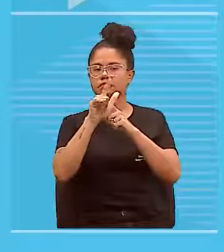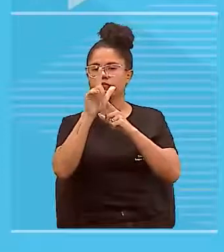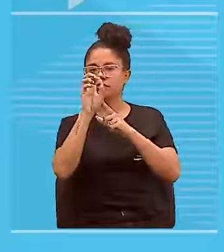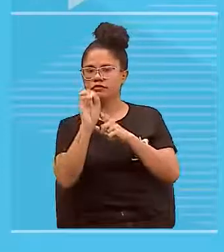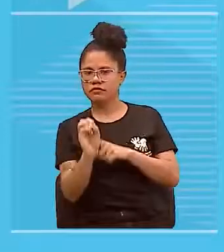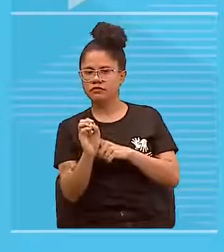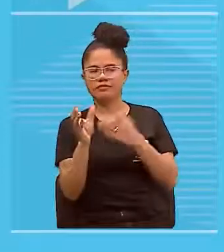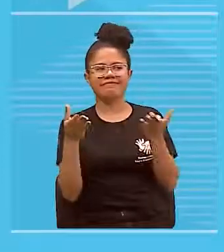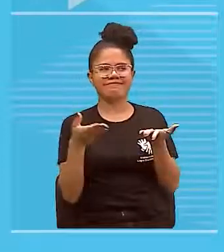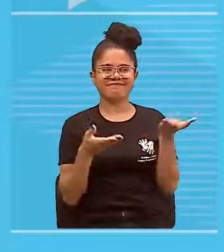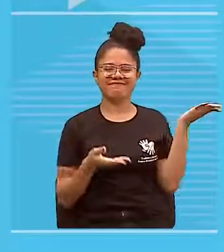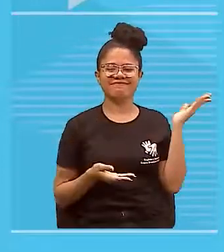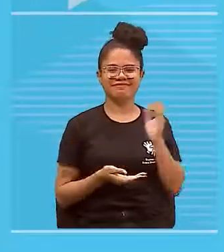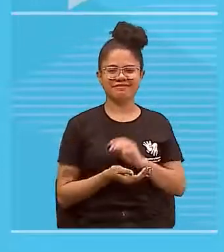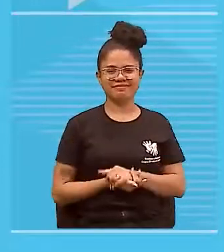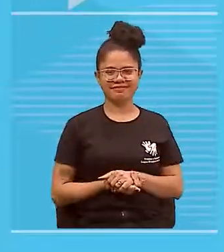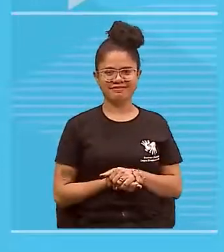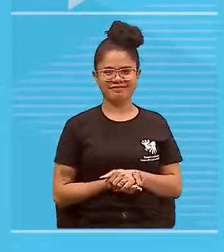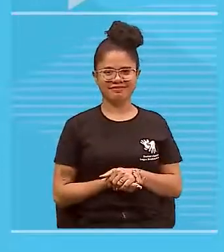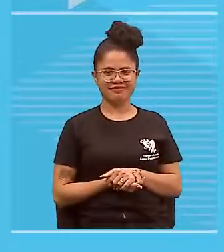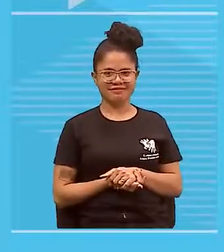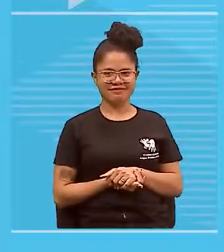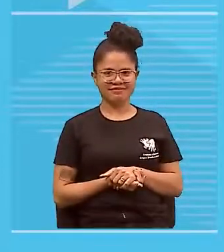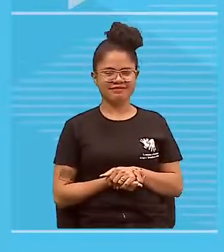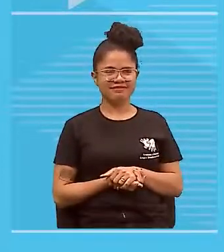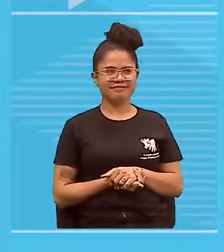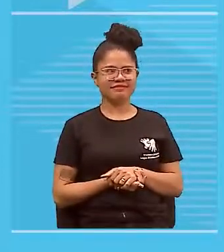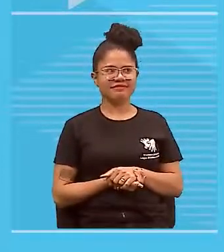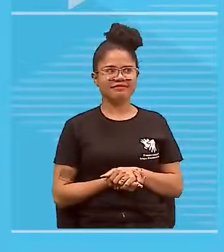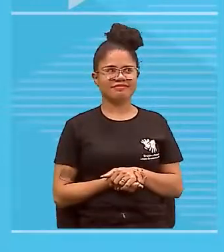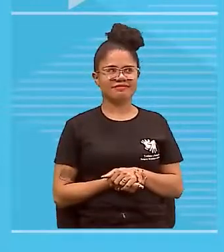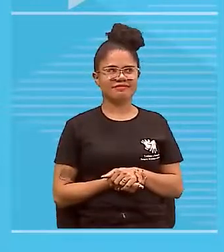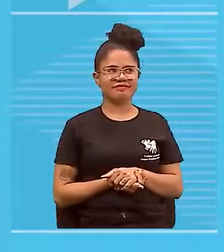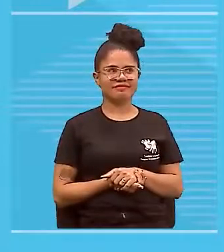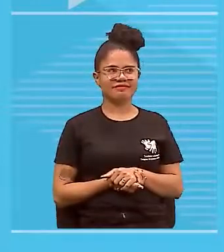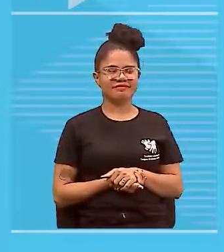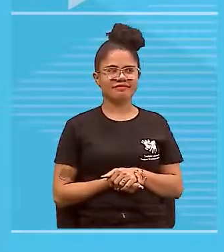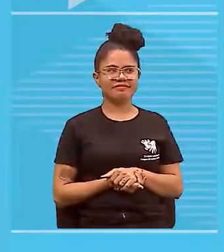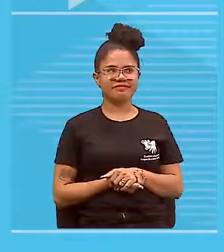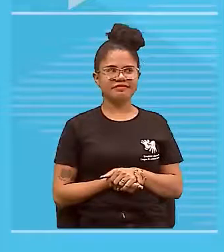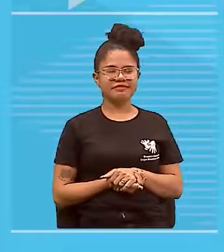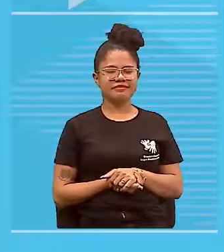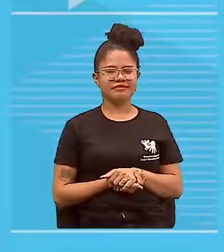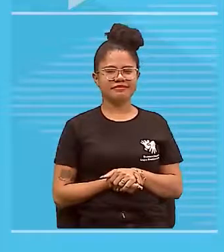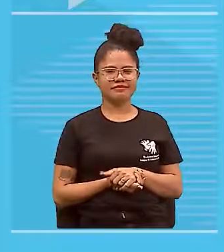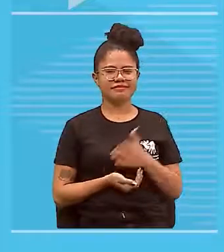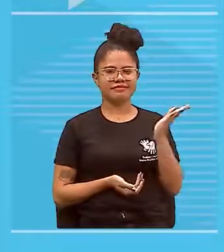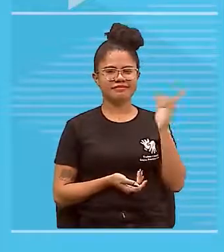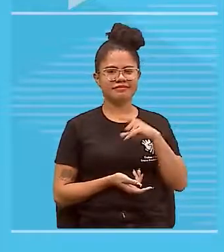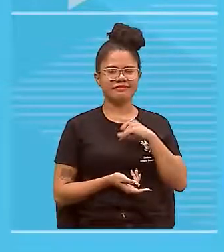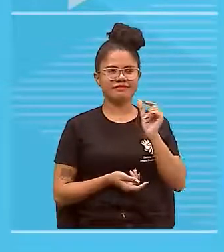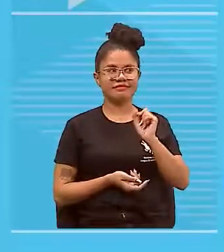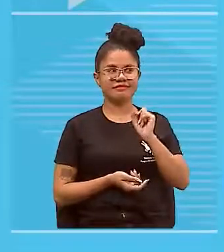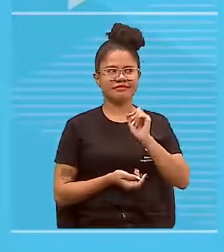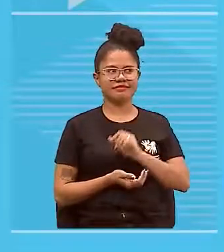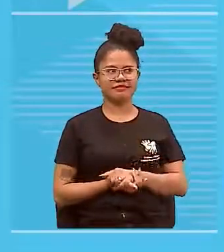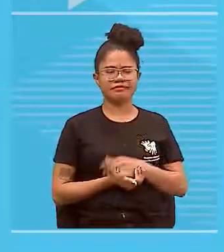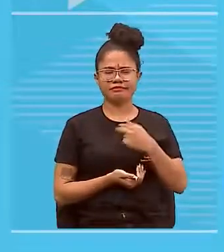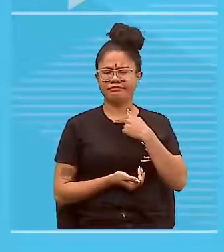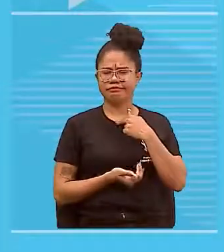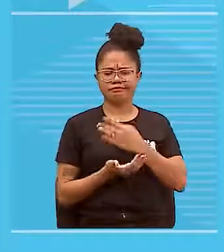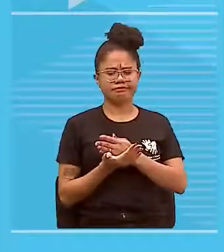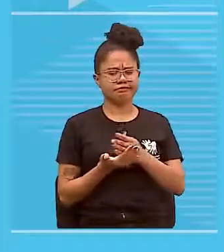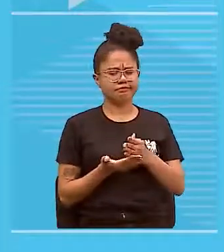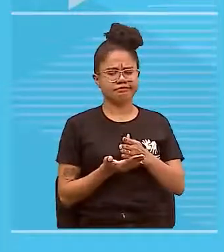o bem Aqui nós temos o seguinte eu não posso iniciar